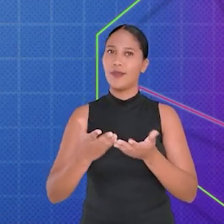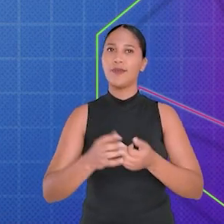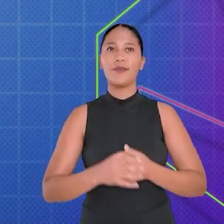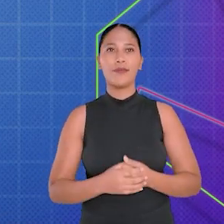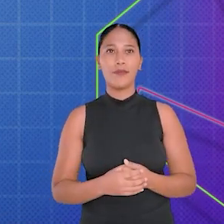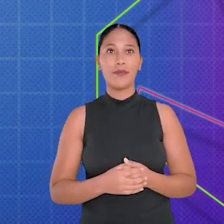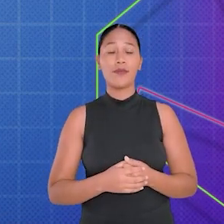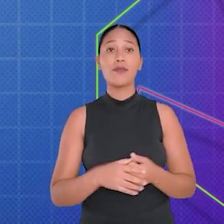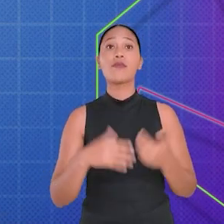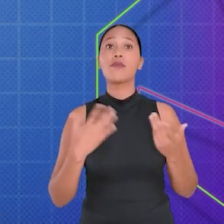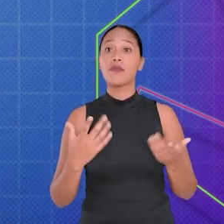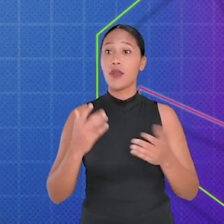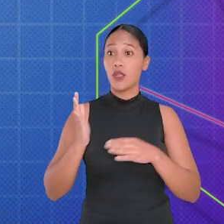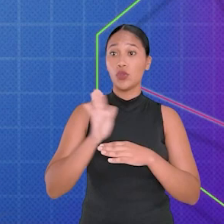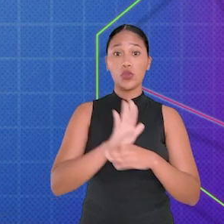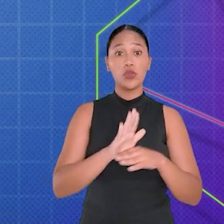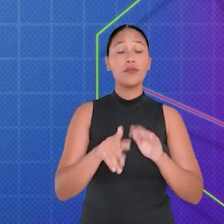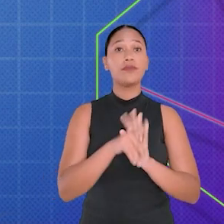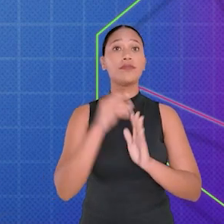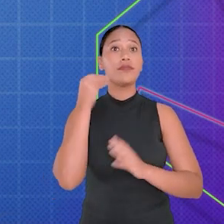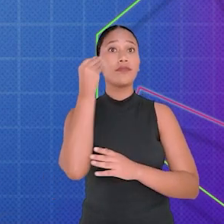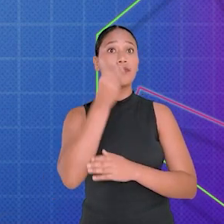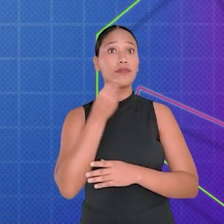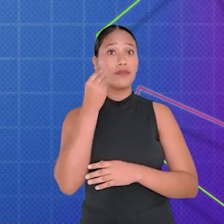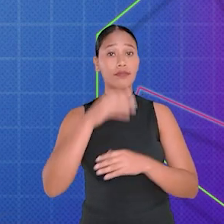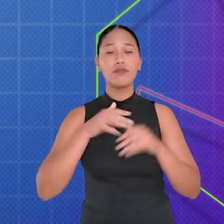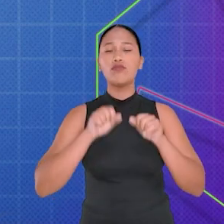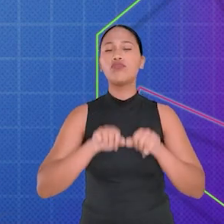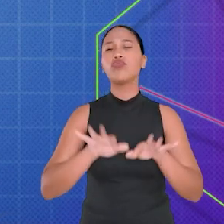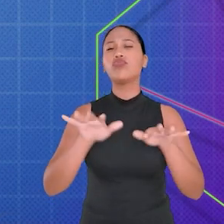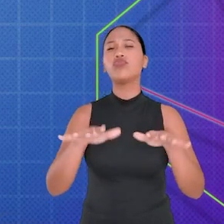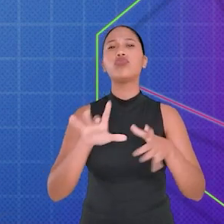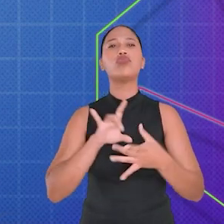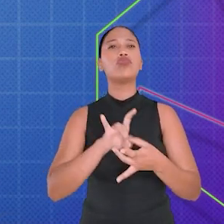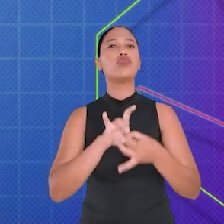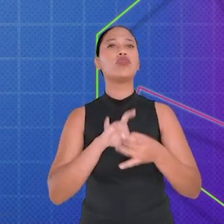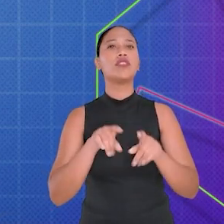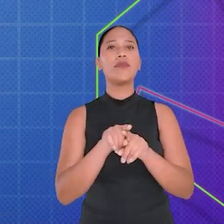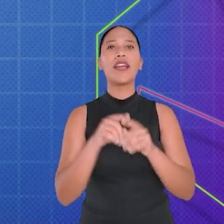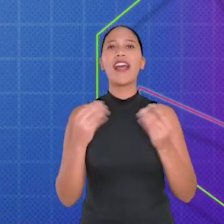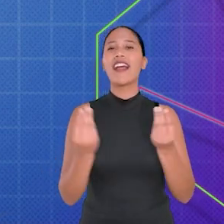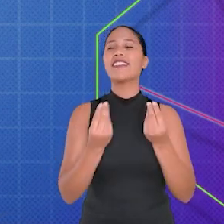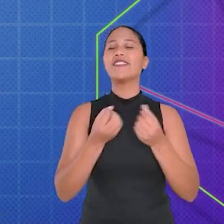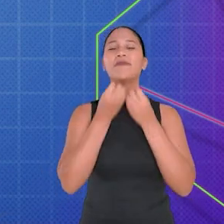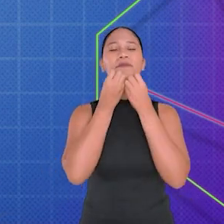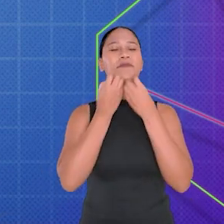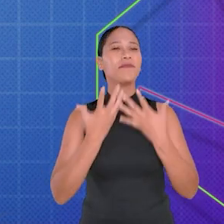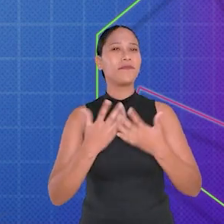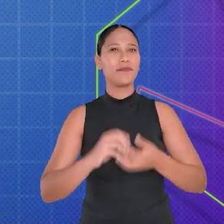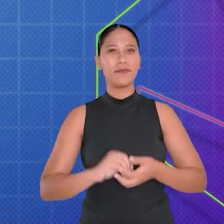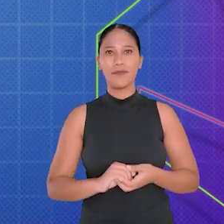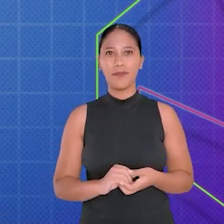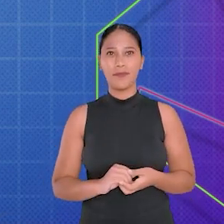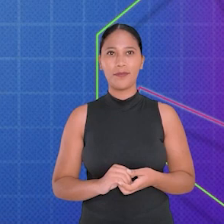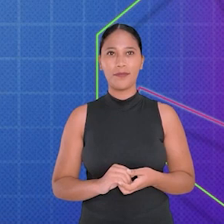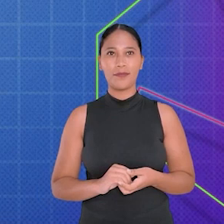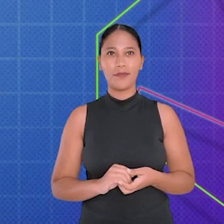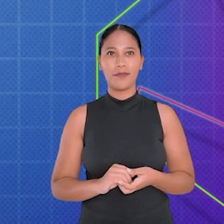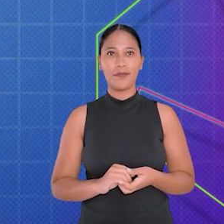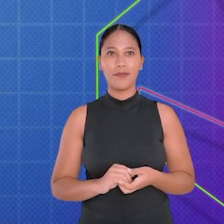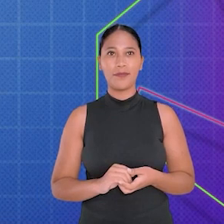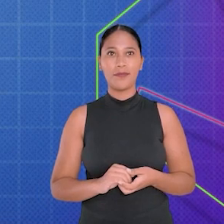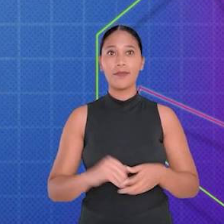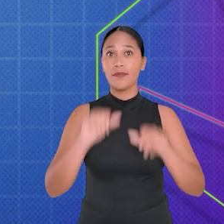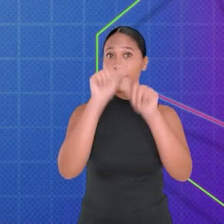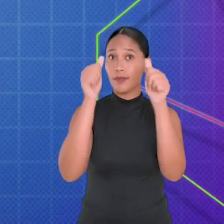parte essencial do design gráfico de jogos eletrônicos, pois ajuda a criar uma experiência de jogo fluida, intuitiva e agradável para o